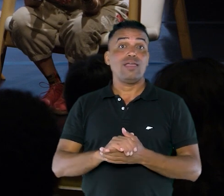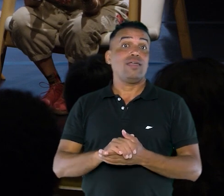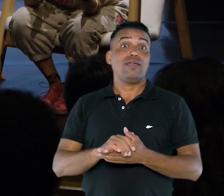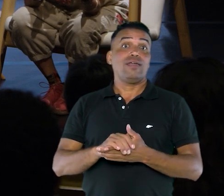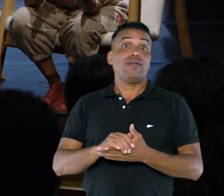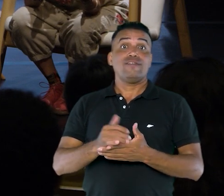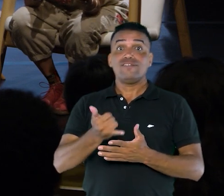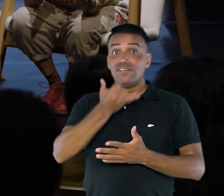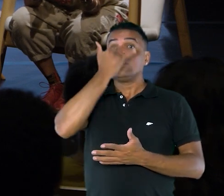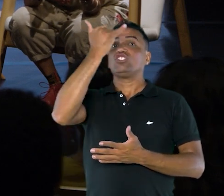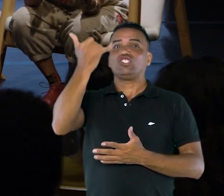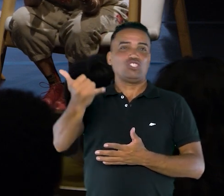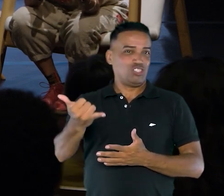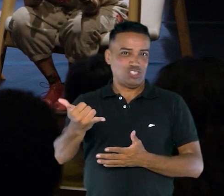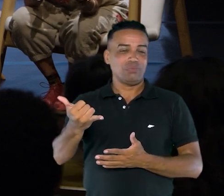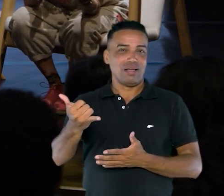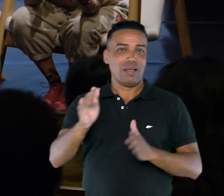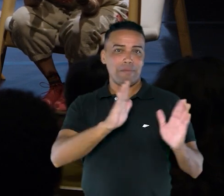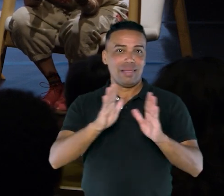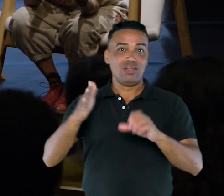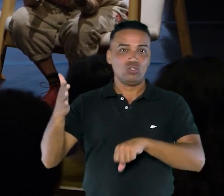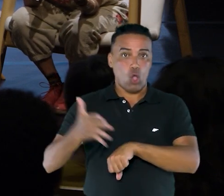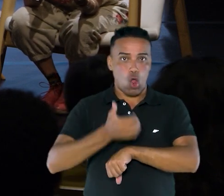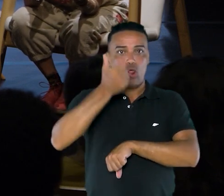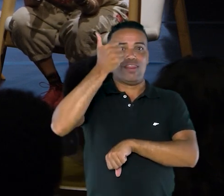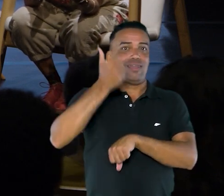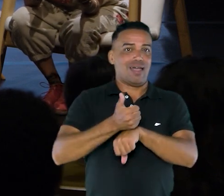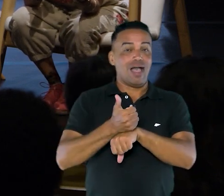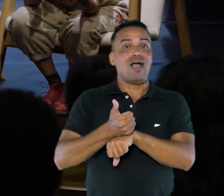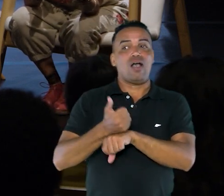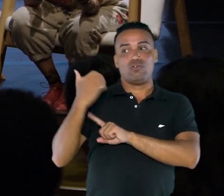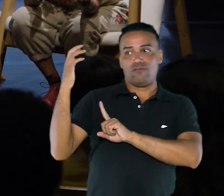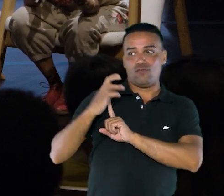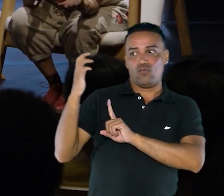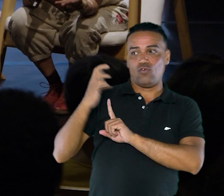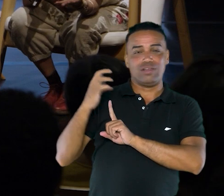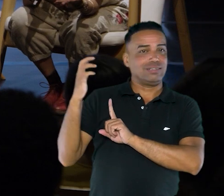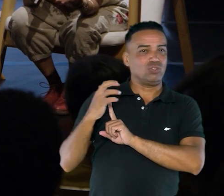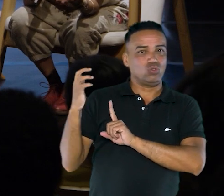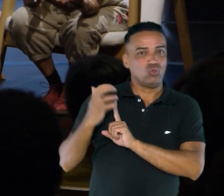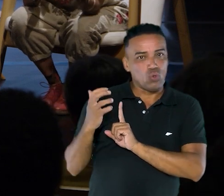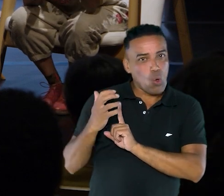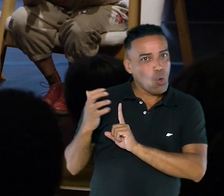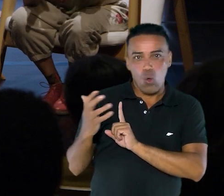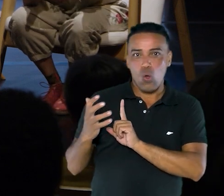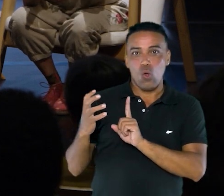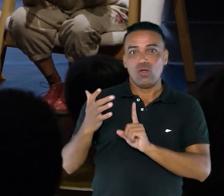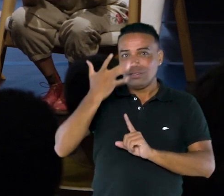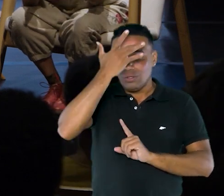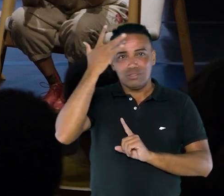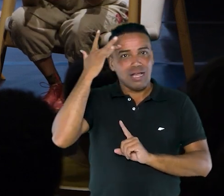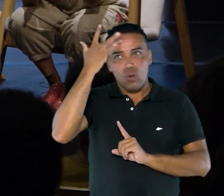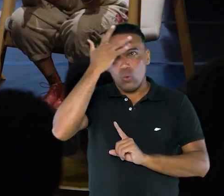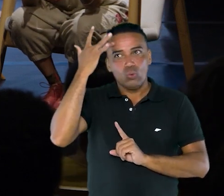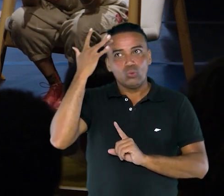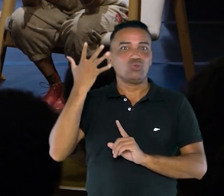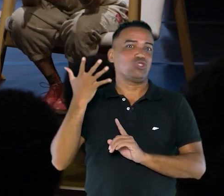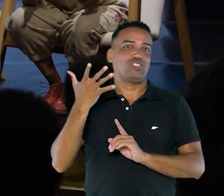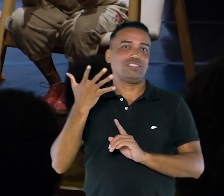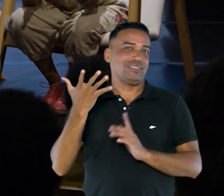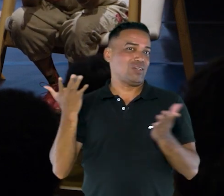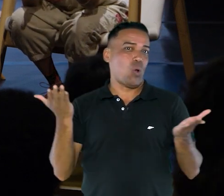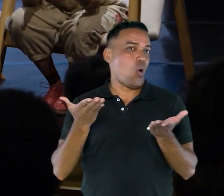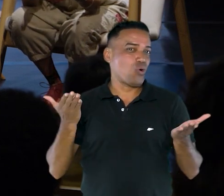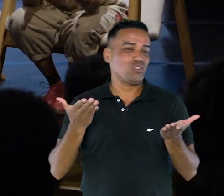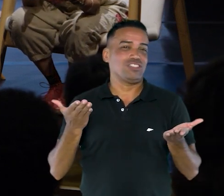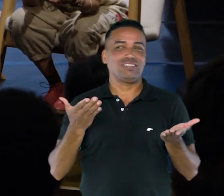da colonialidade que é exercida sobre elas e que é impossível você ter saúde mental